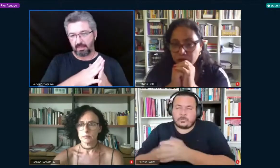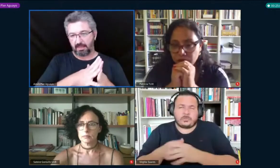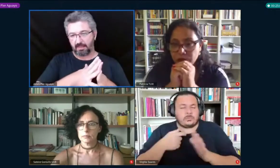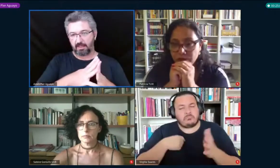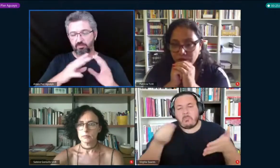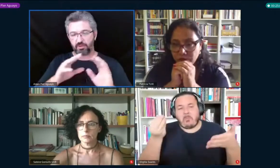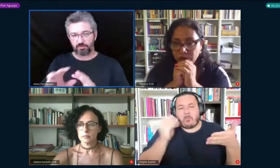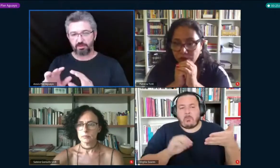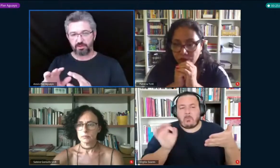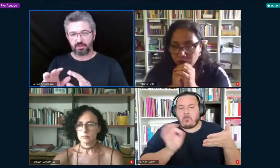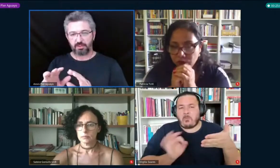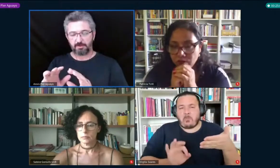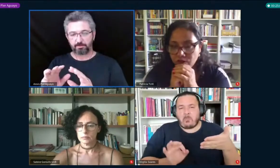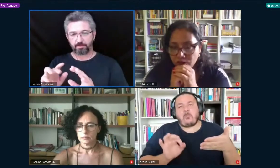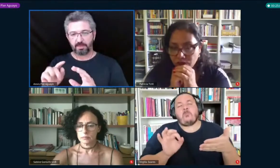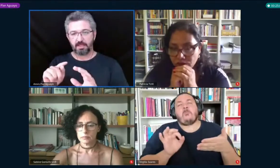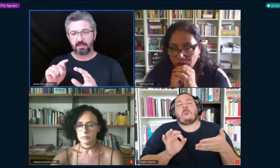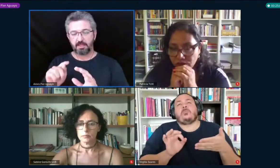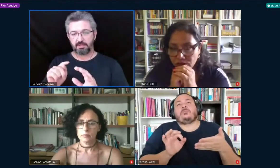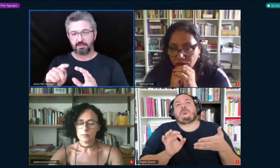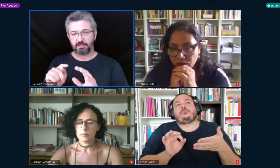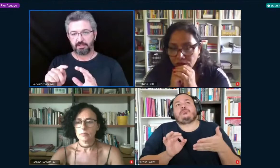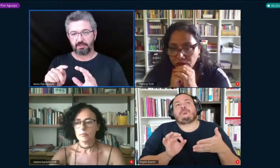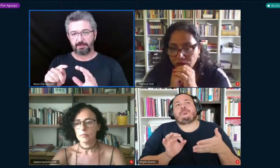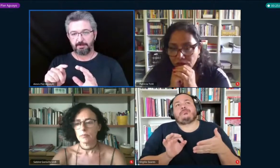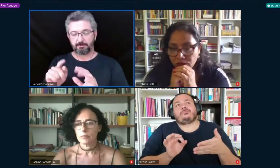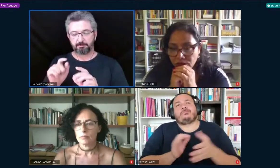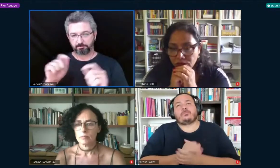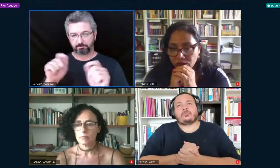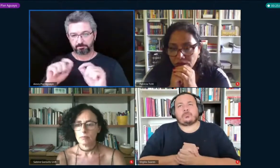Eu não coloquei nenhum tipo